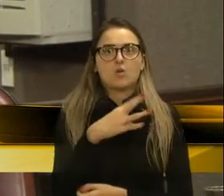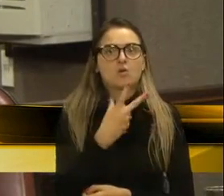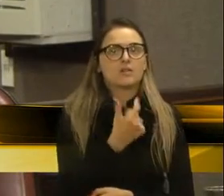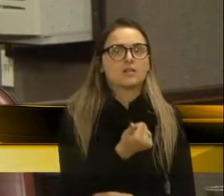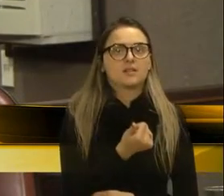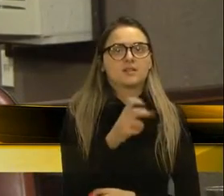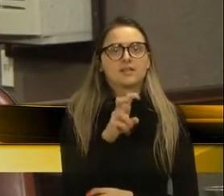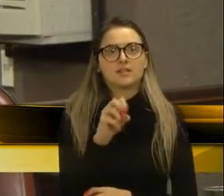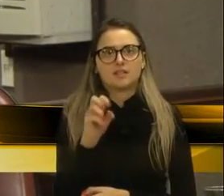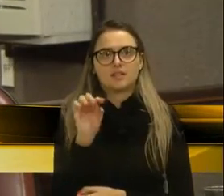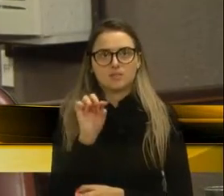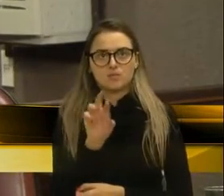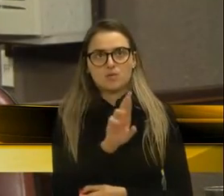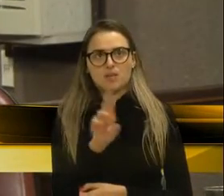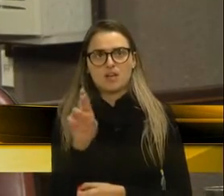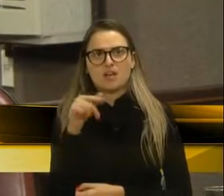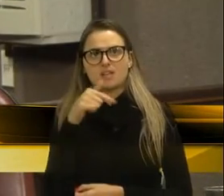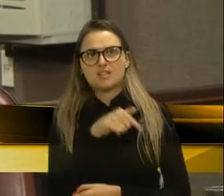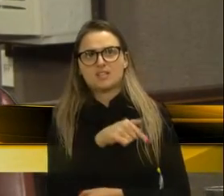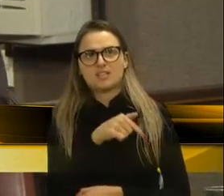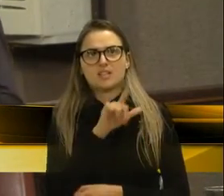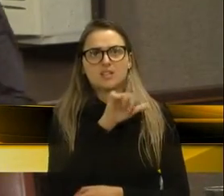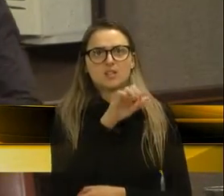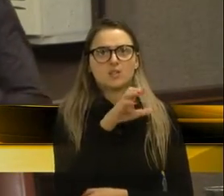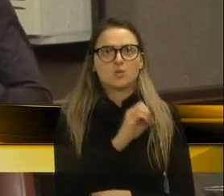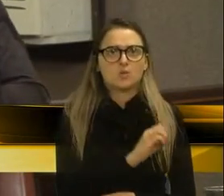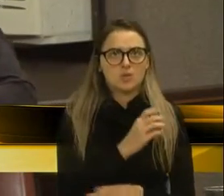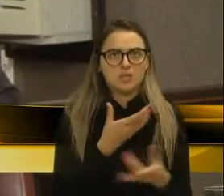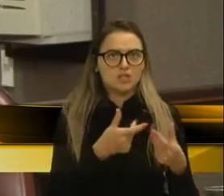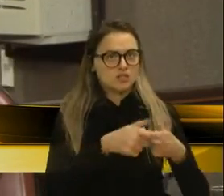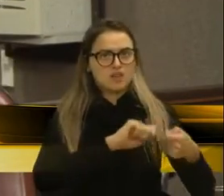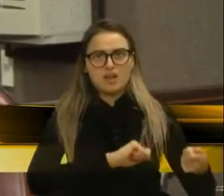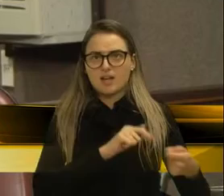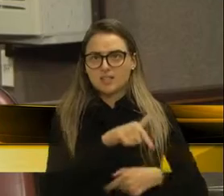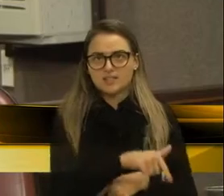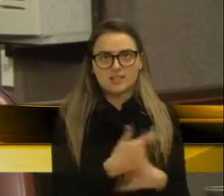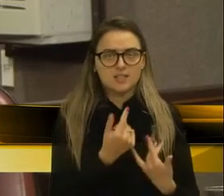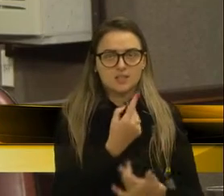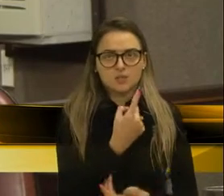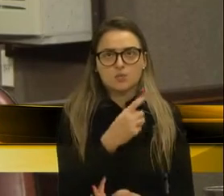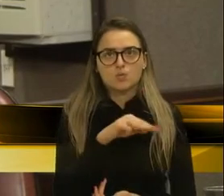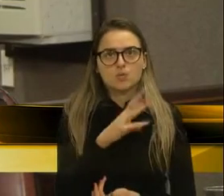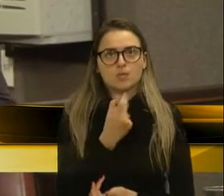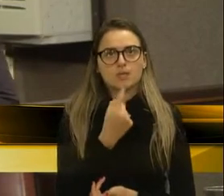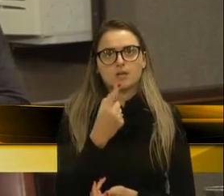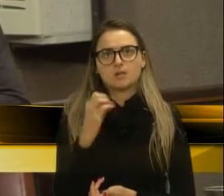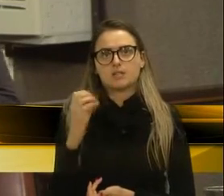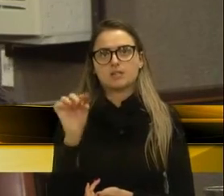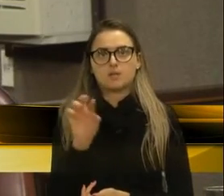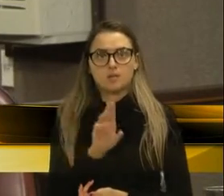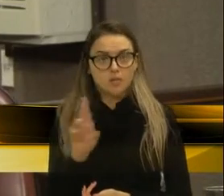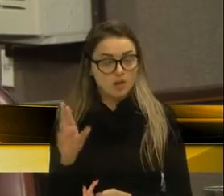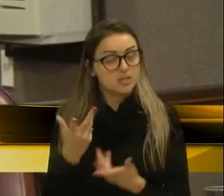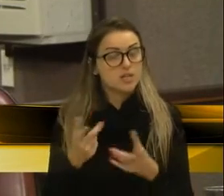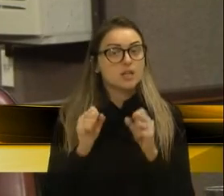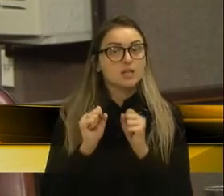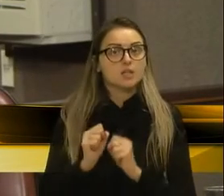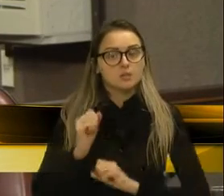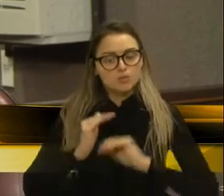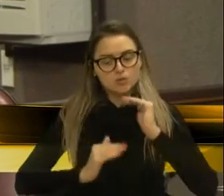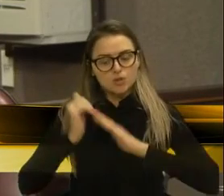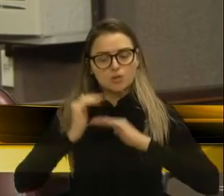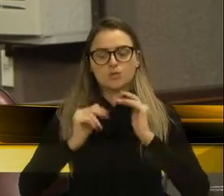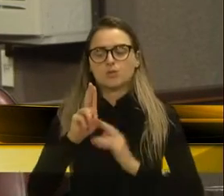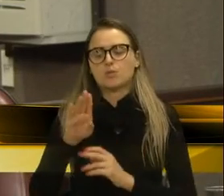R$1.500.000 no lixo, não é nem seletivo, é lixo orgânico, porque está jogando no lixo dinheiro, R$1.100.000, que poderia construir uma